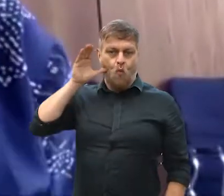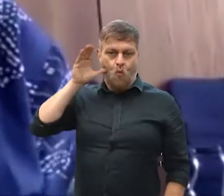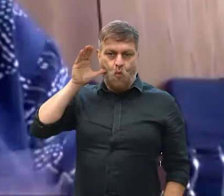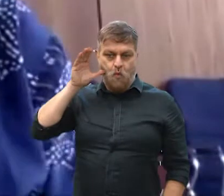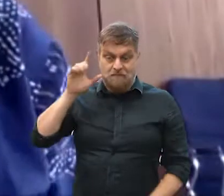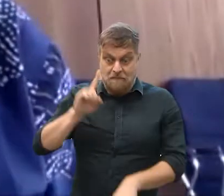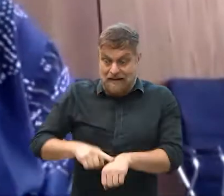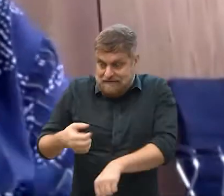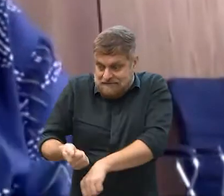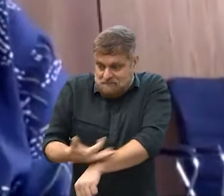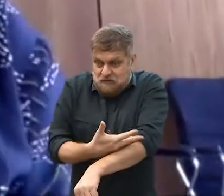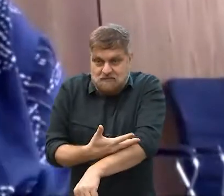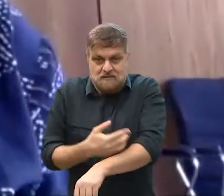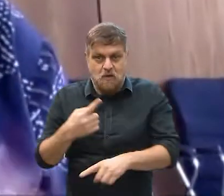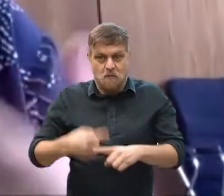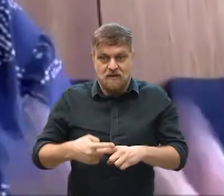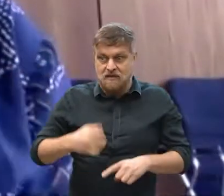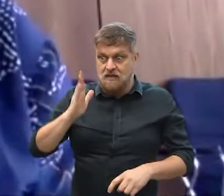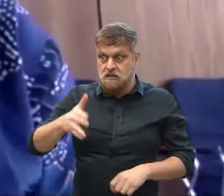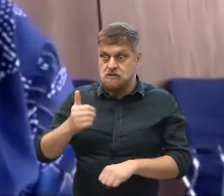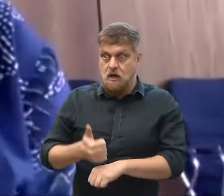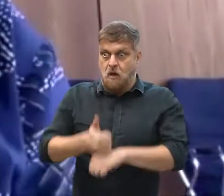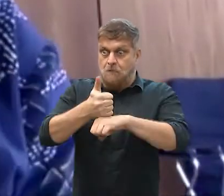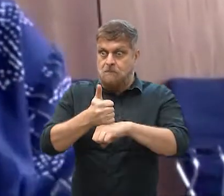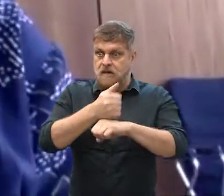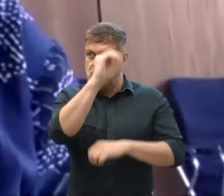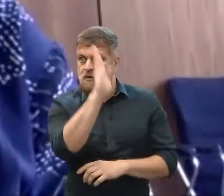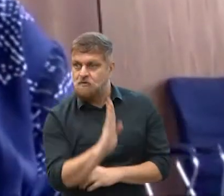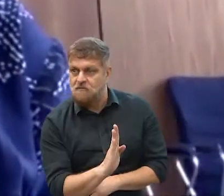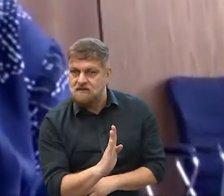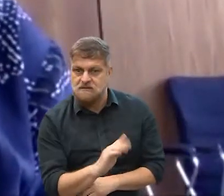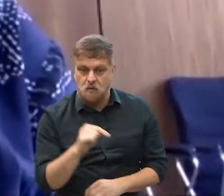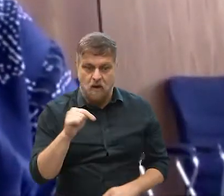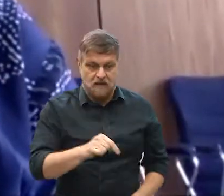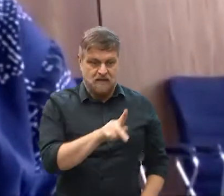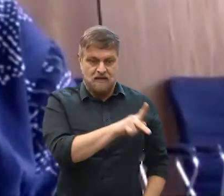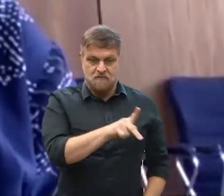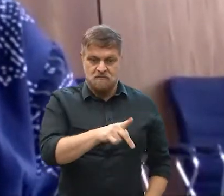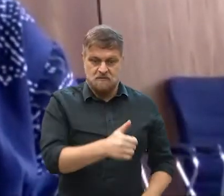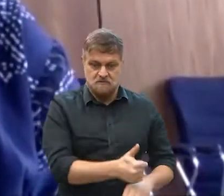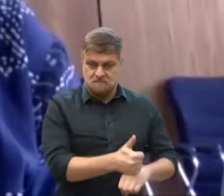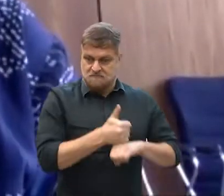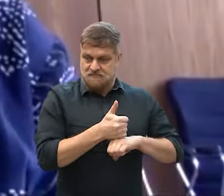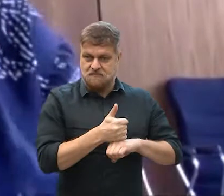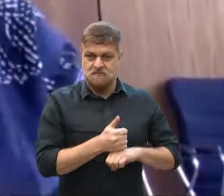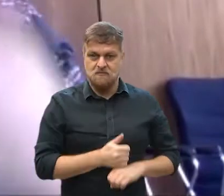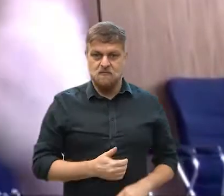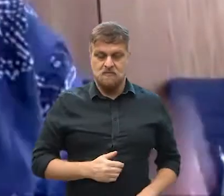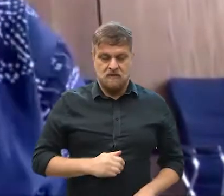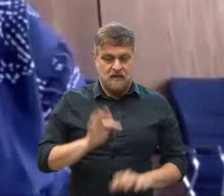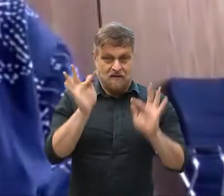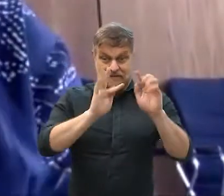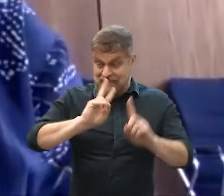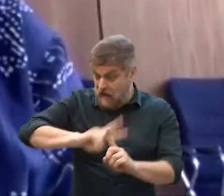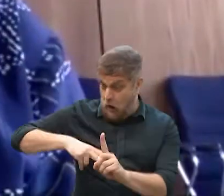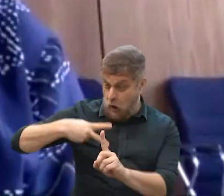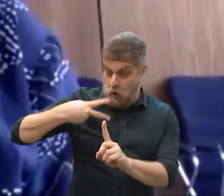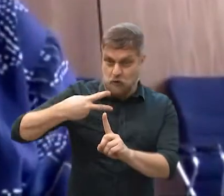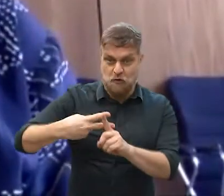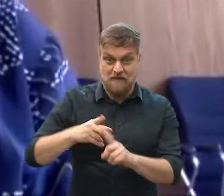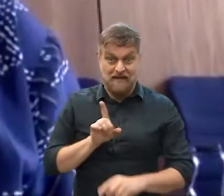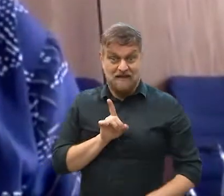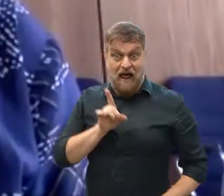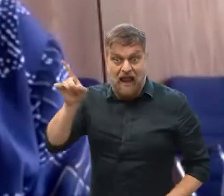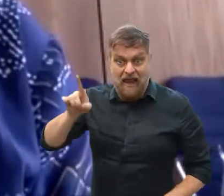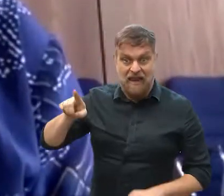momento de muita emoção, porque eu estava recebendo já um prêmio nacional, que era o Professores do Brasil. E mais feliz ainda de ter